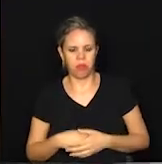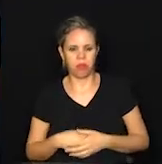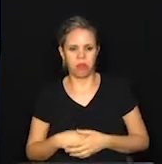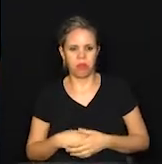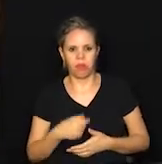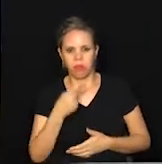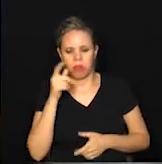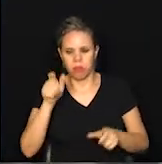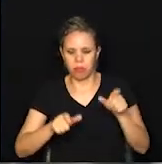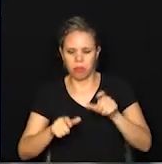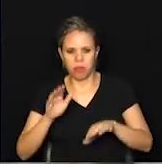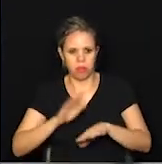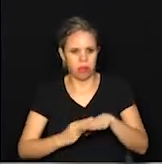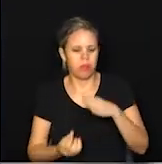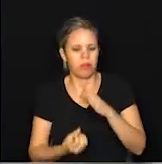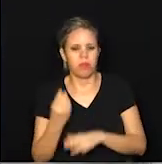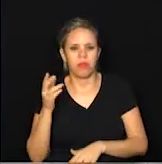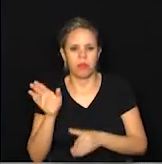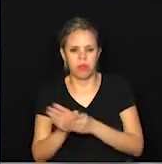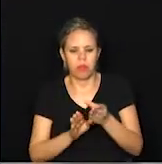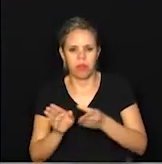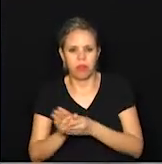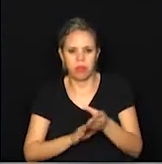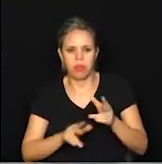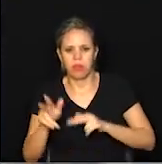Quem idealizou esse conselho